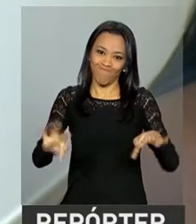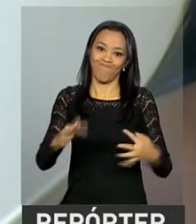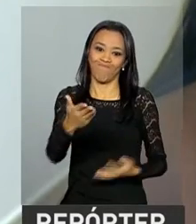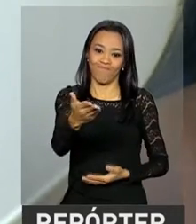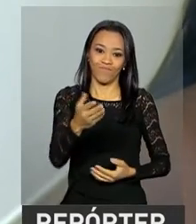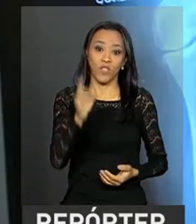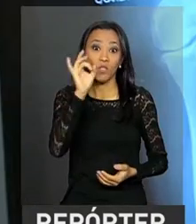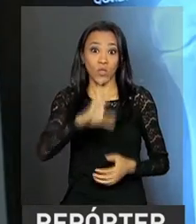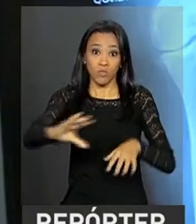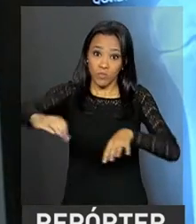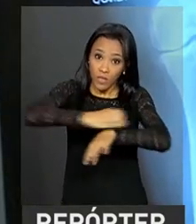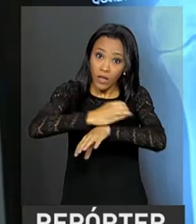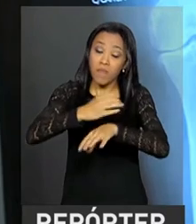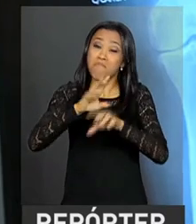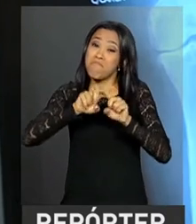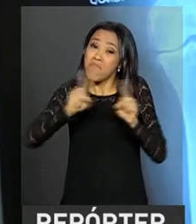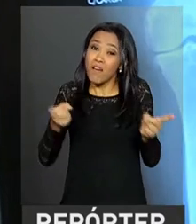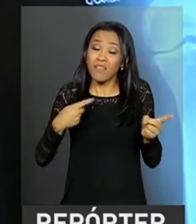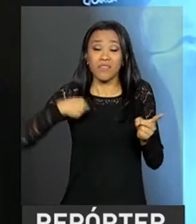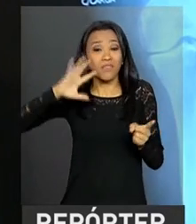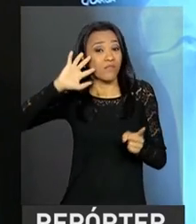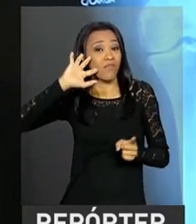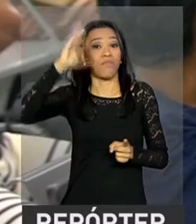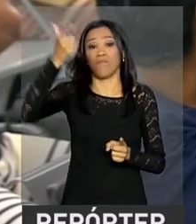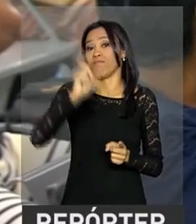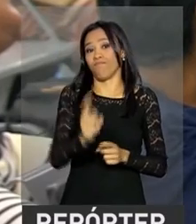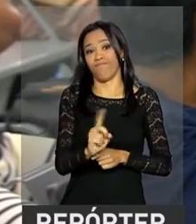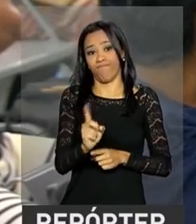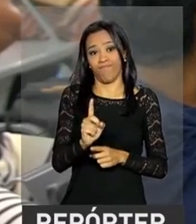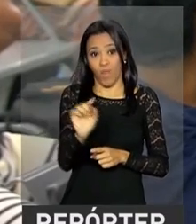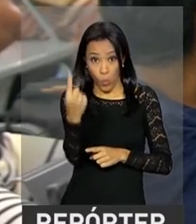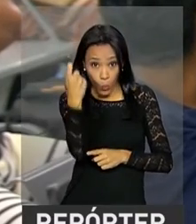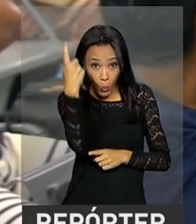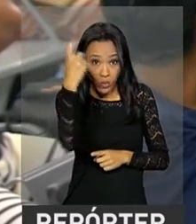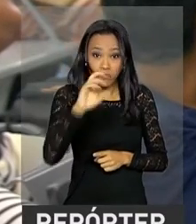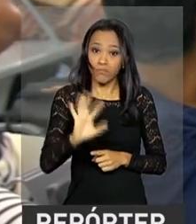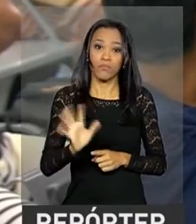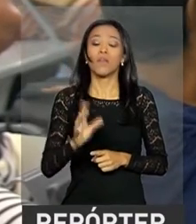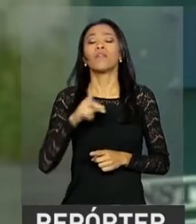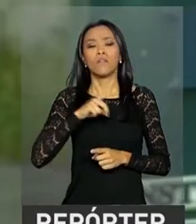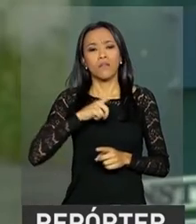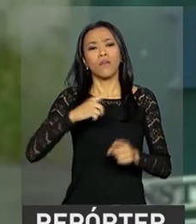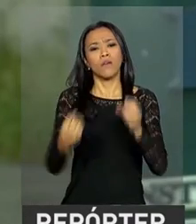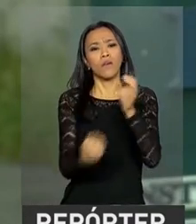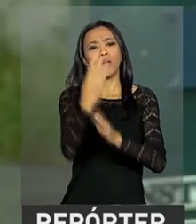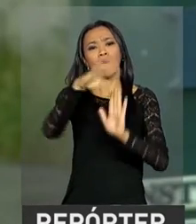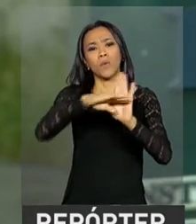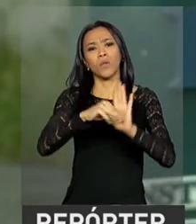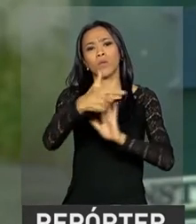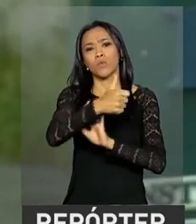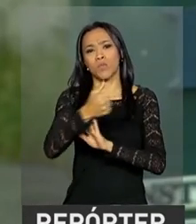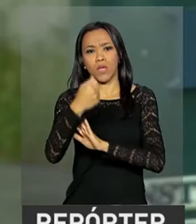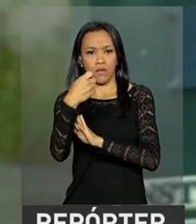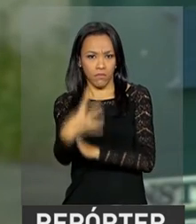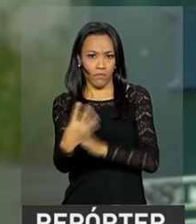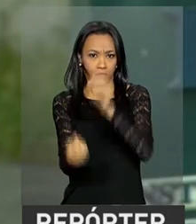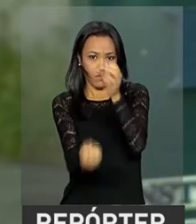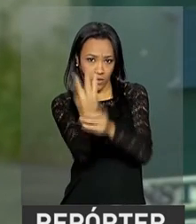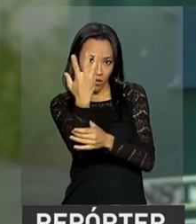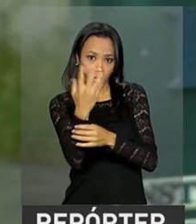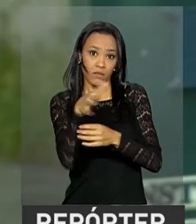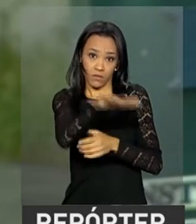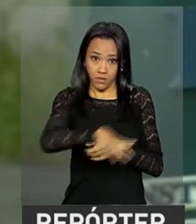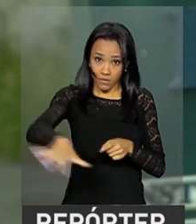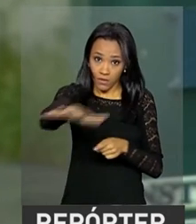se botar totti mas cirurgia não é a única opção um programa criado em 2014 no instituto nacional de traumatologia e ortopedia